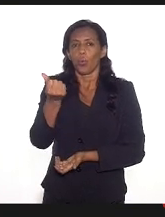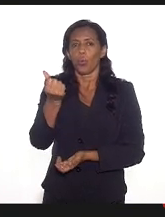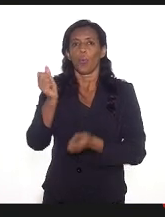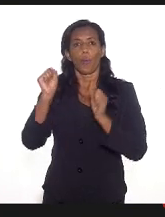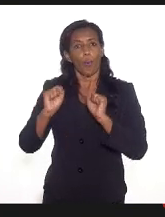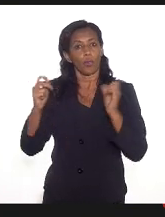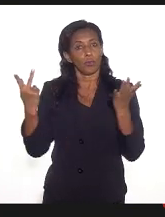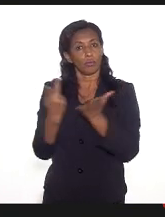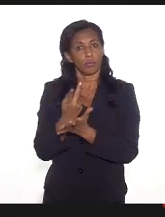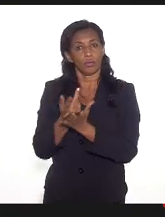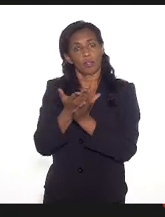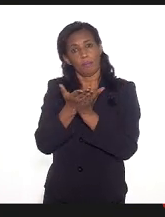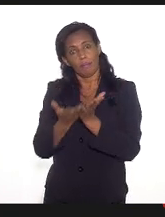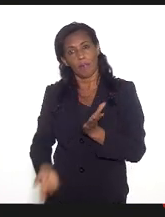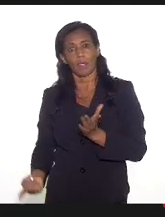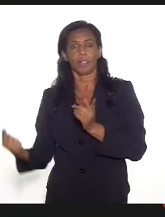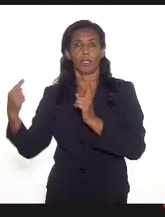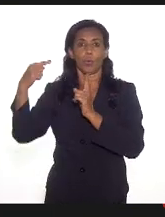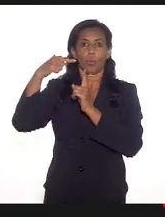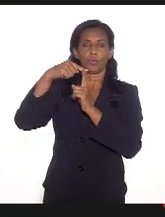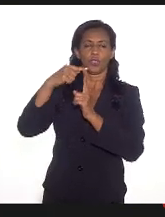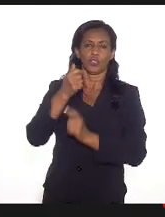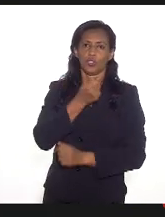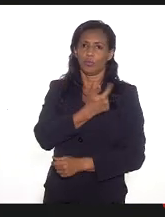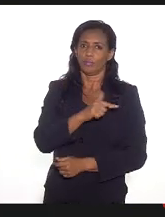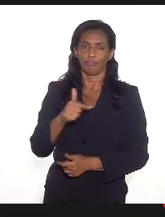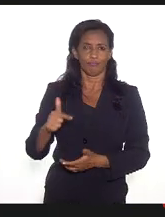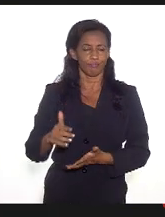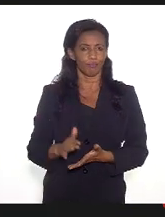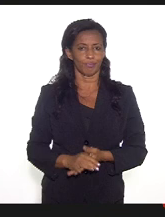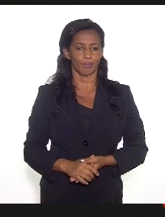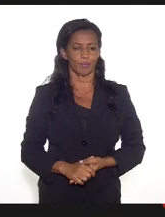perdas e não alcançarmos o que pretendemos.